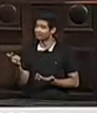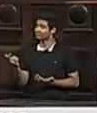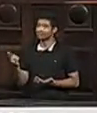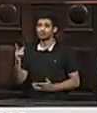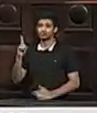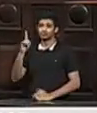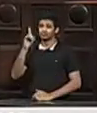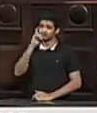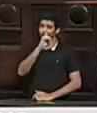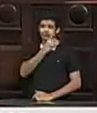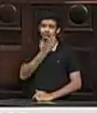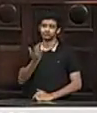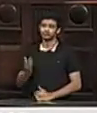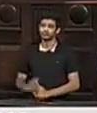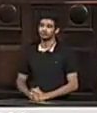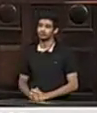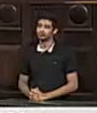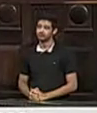vão conseguir.